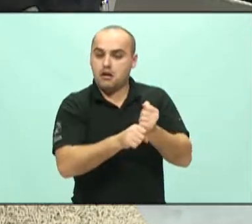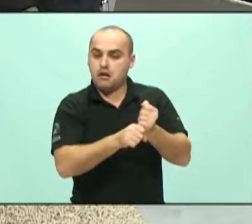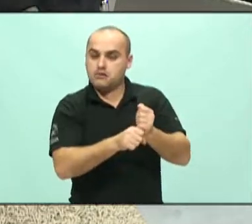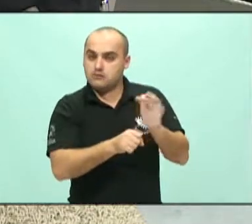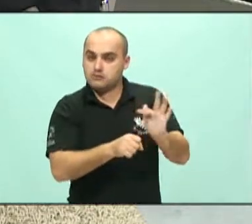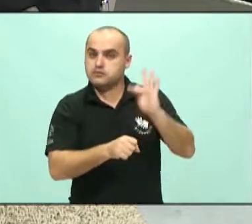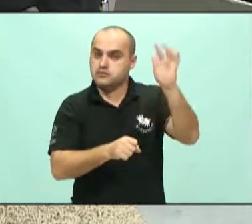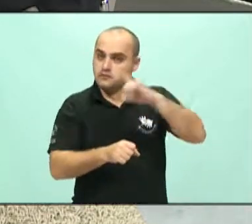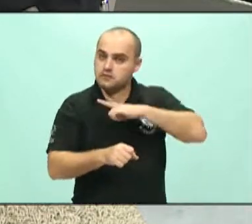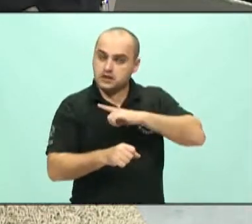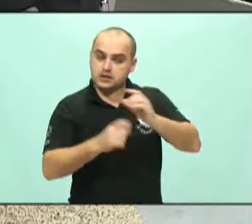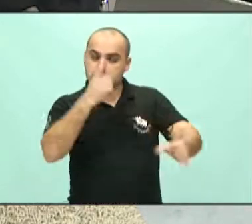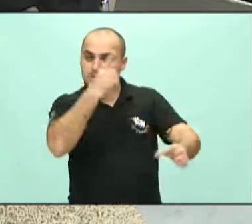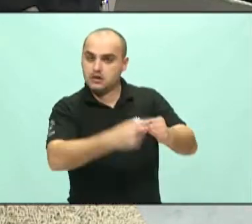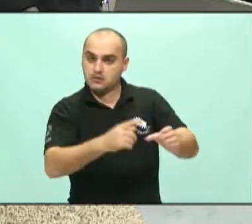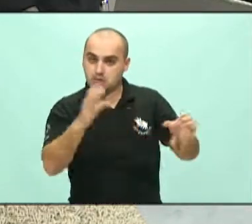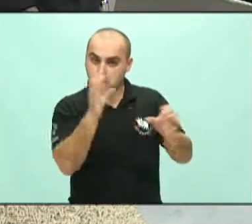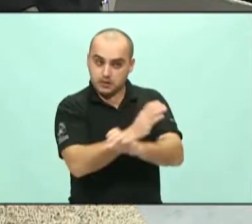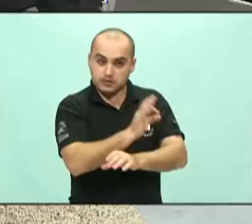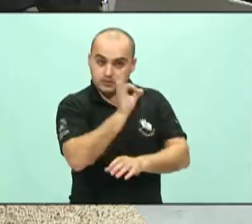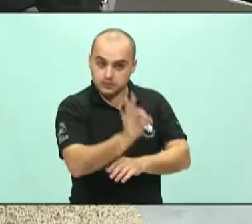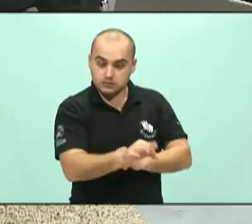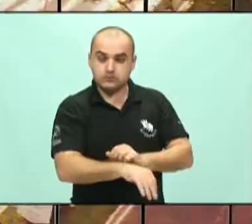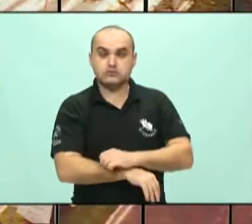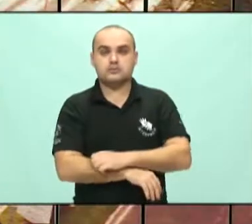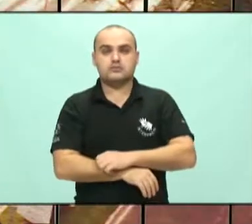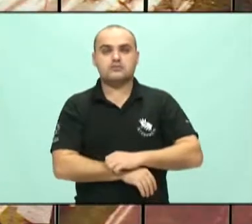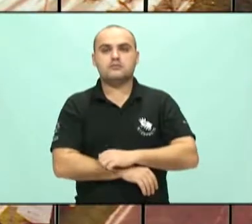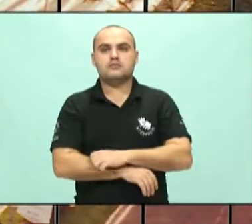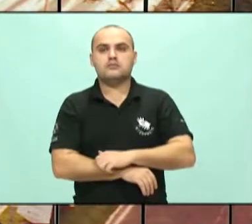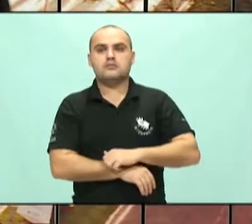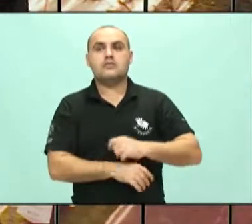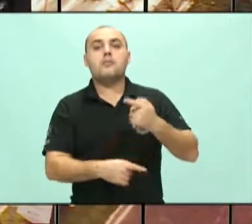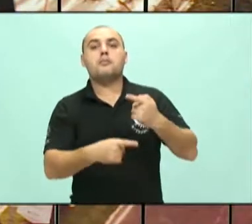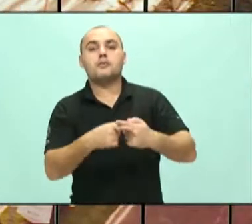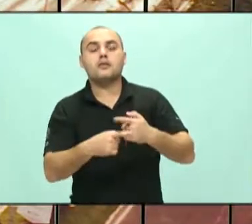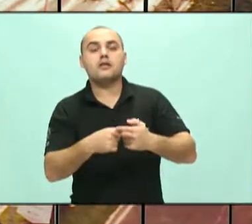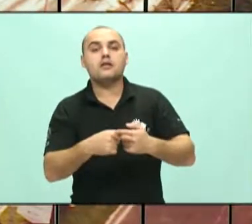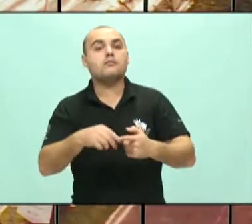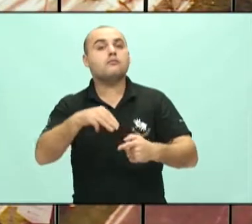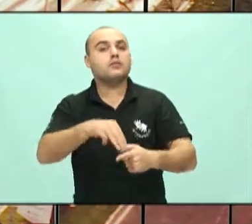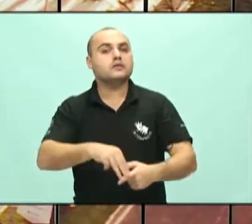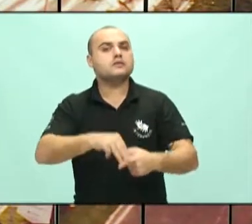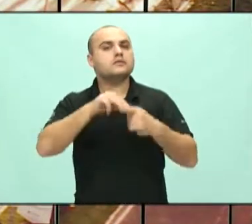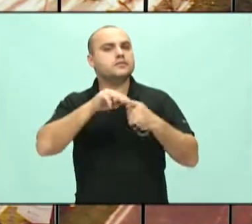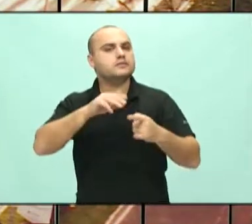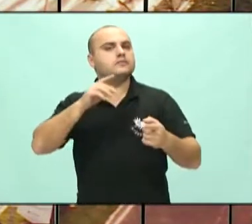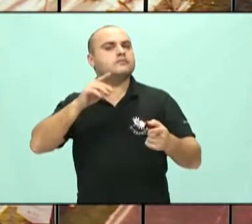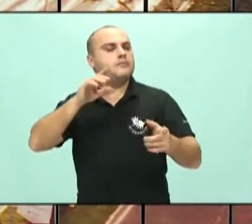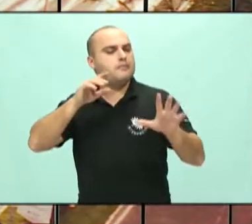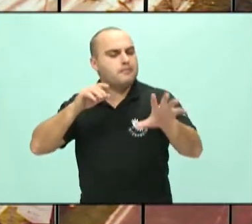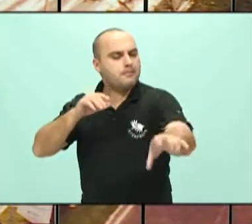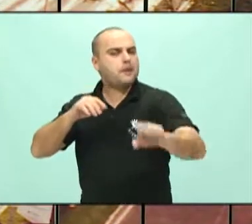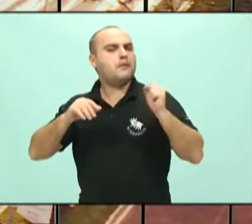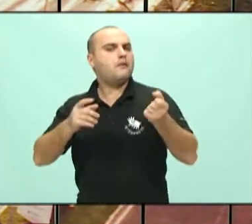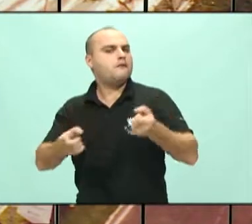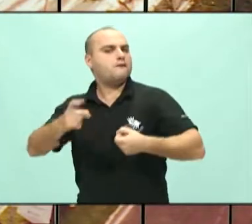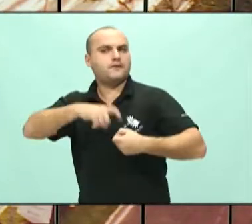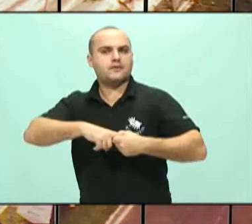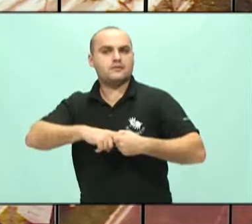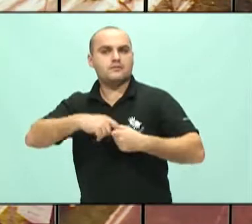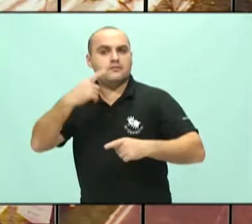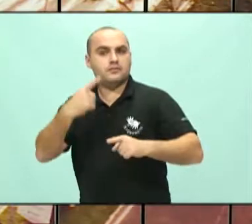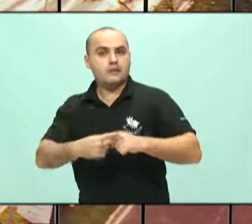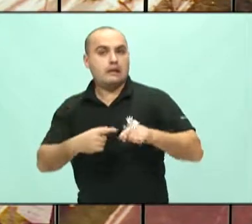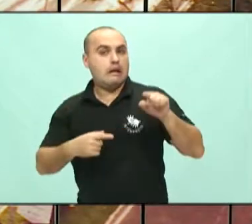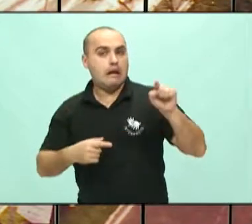cidade saneada. Perfeito. Não é? Isto porque o município buscou de volta aquilo que era do povo de Itajaí, porque eles